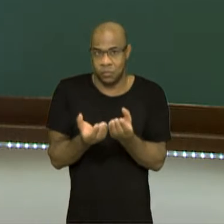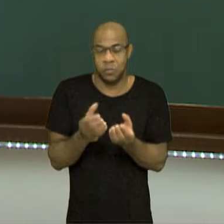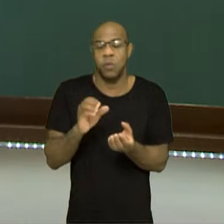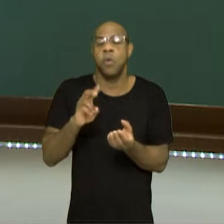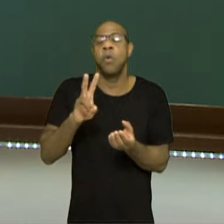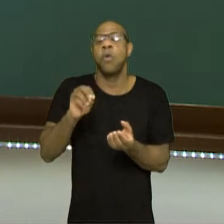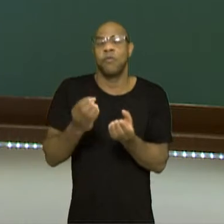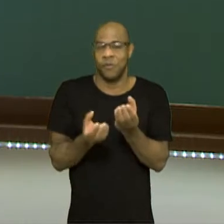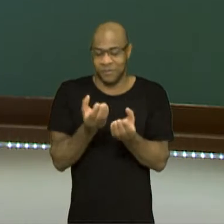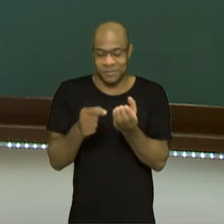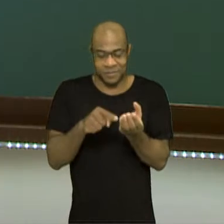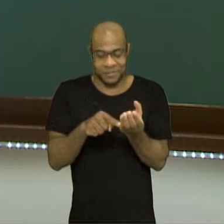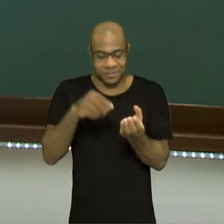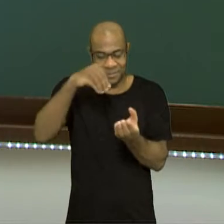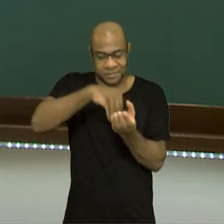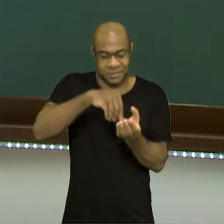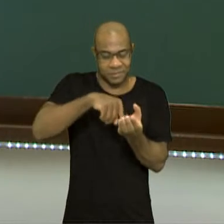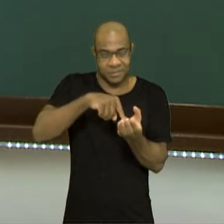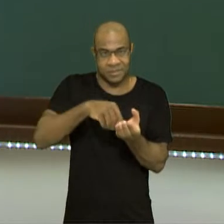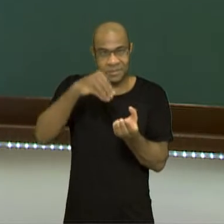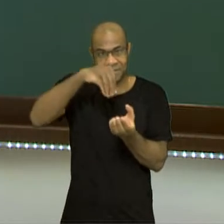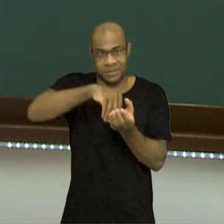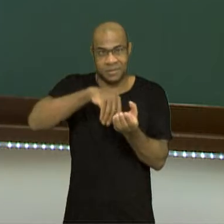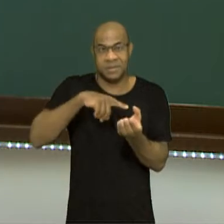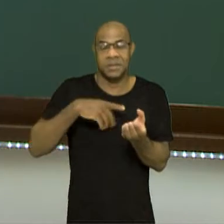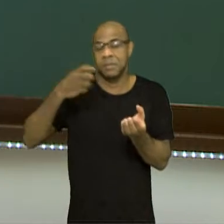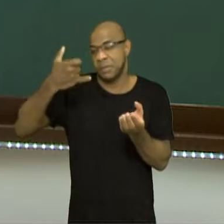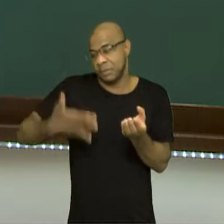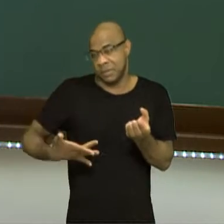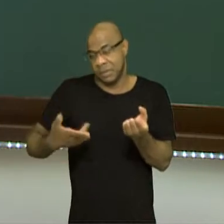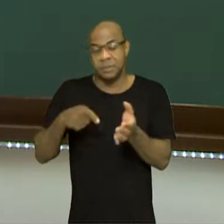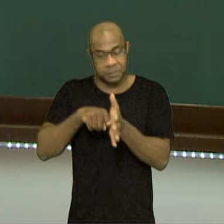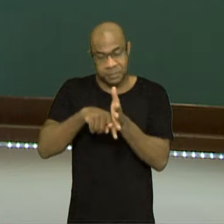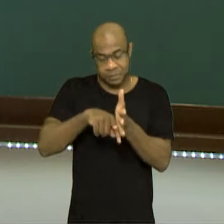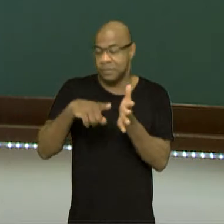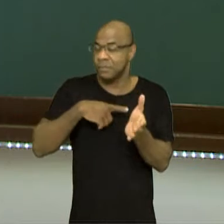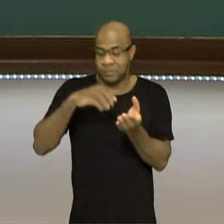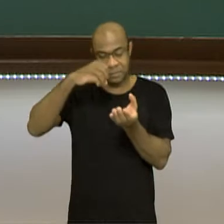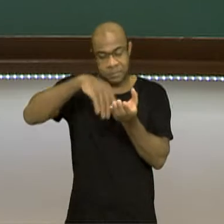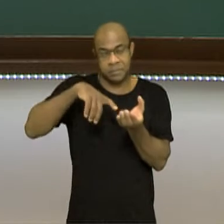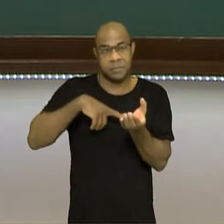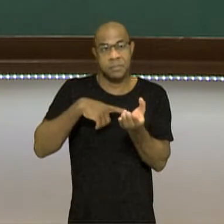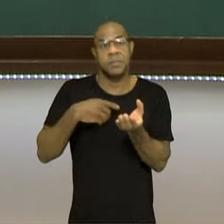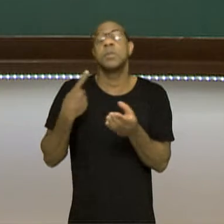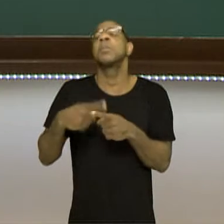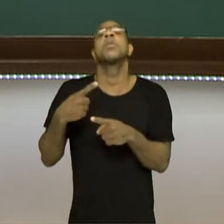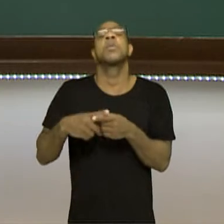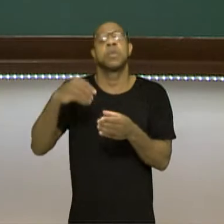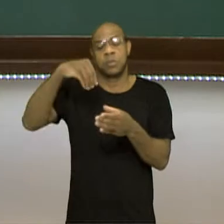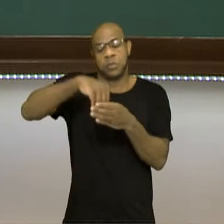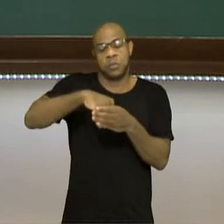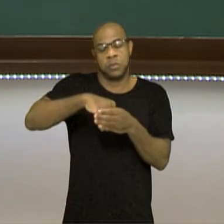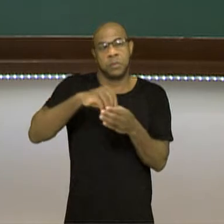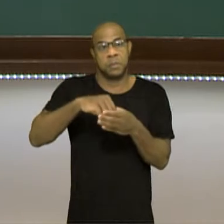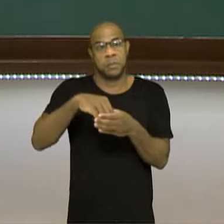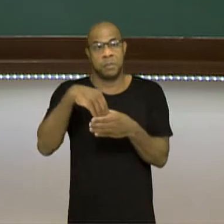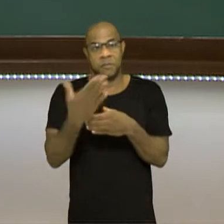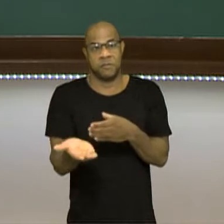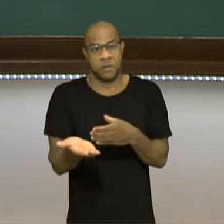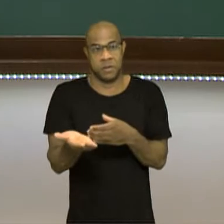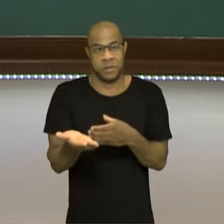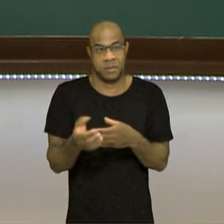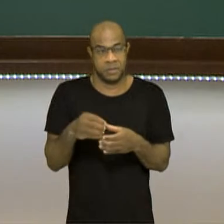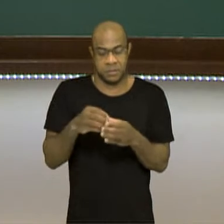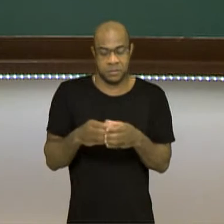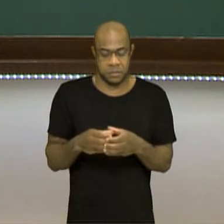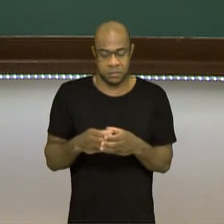externa do corpo do homem e isso tem uma explicação científica, tá? Do porquê que os testículos ficam para fora do corpo.